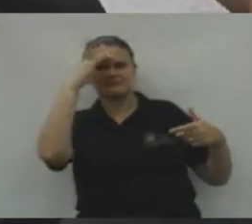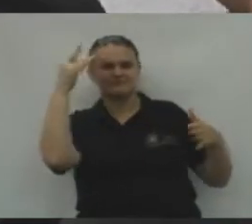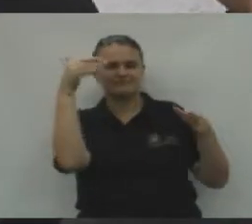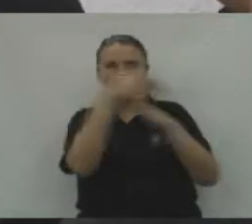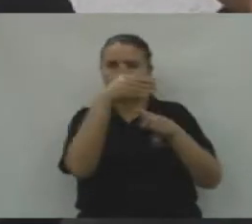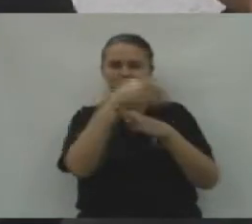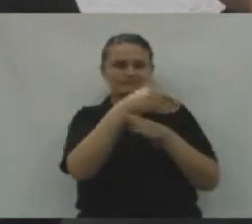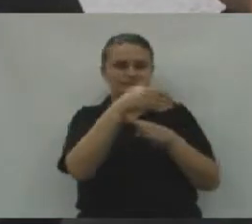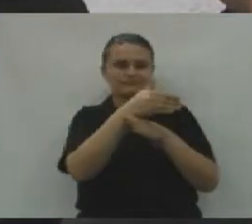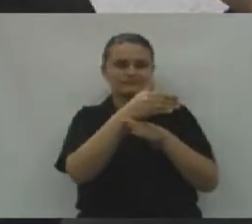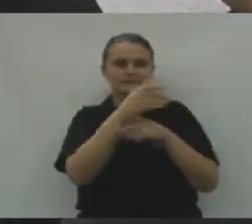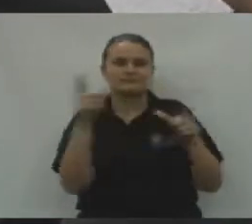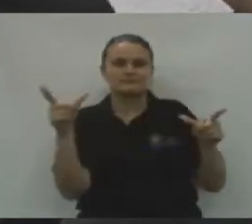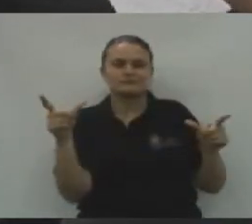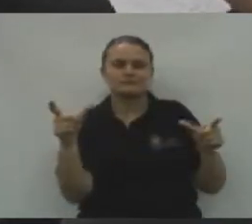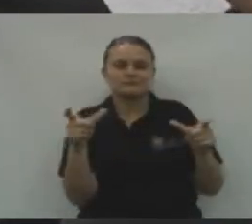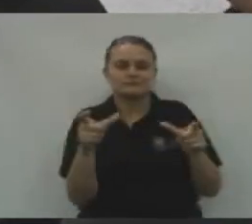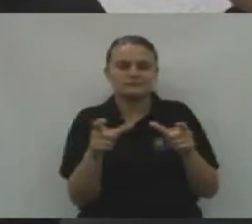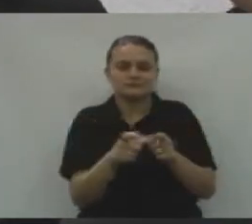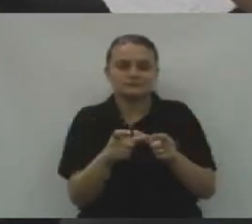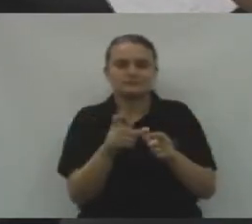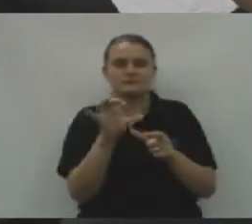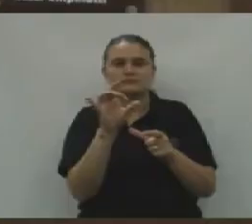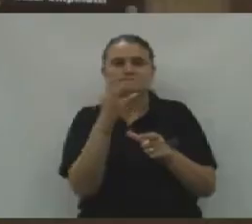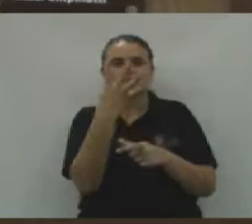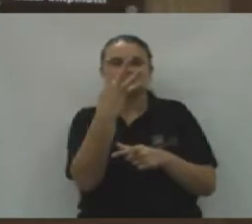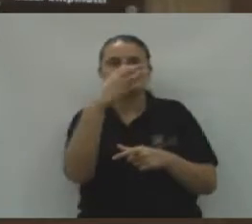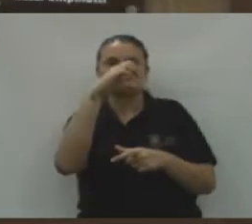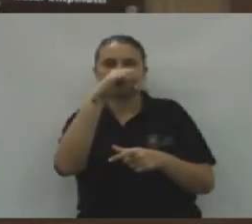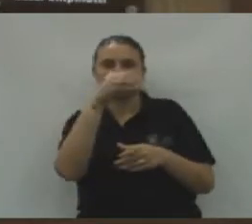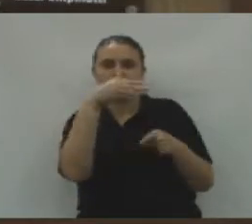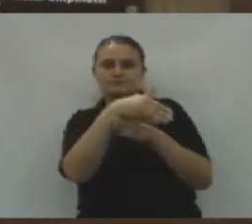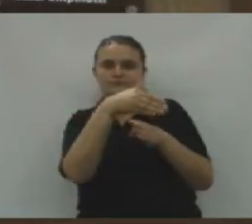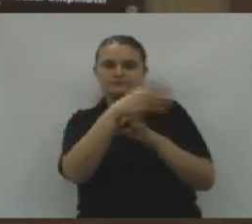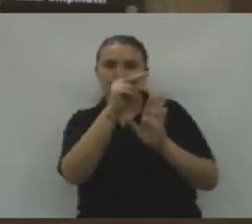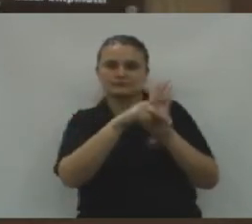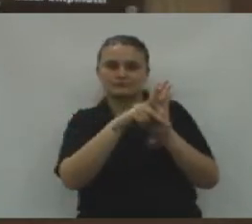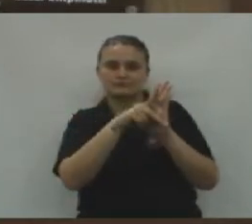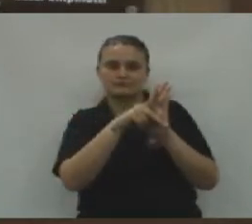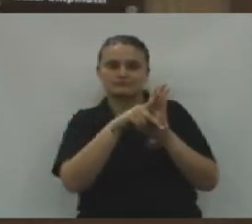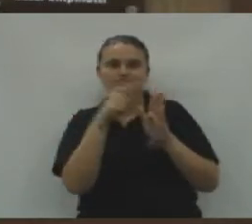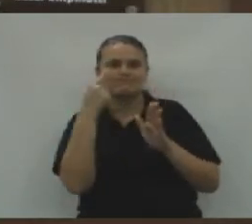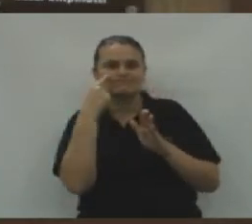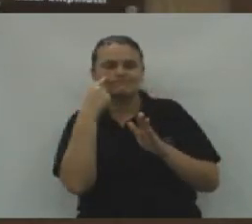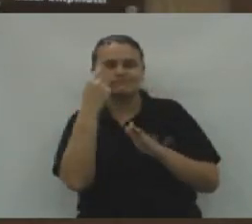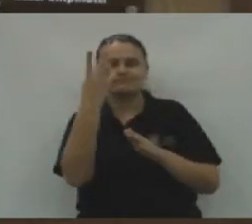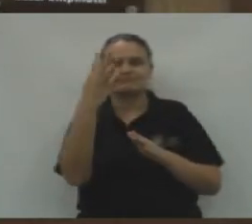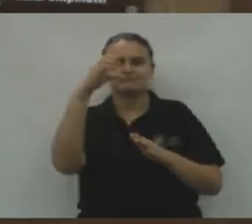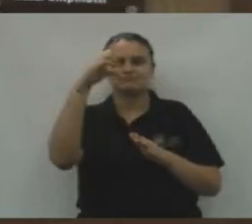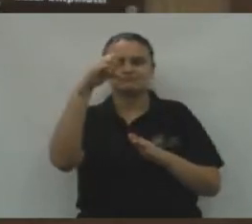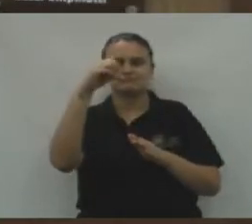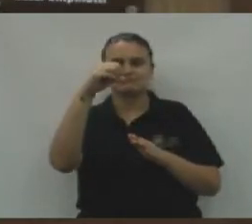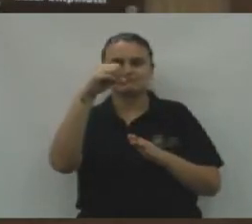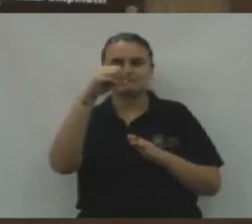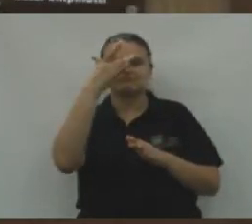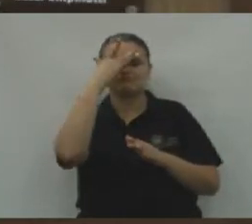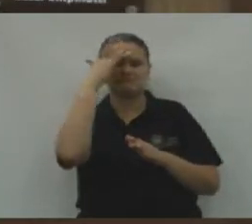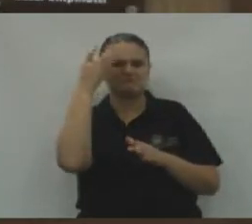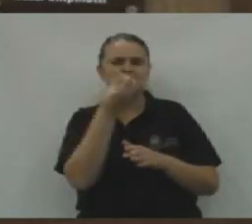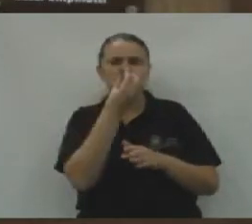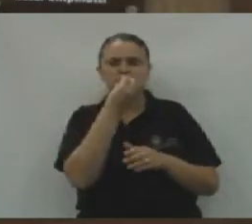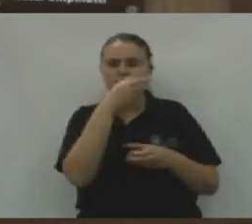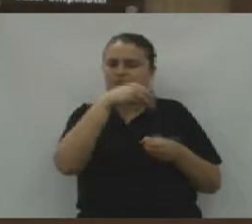projeto. Mas a partir do momento que eles verem esses 49 dando resultados, vai